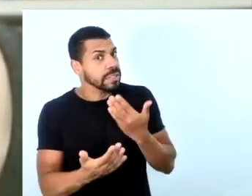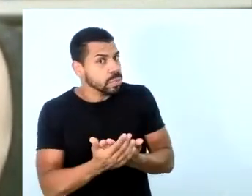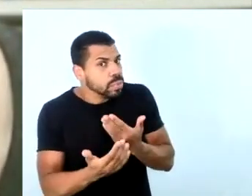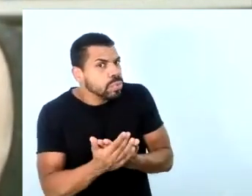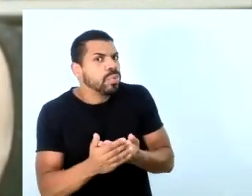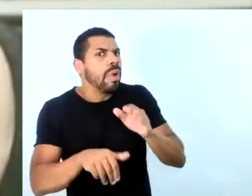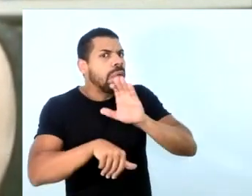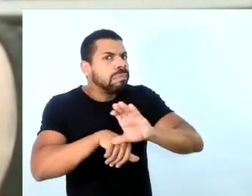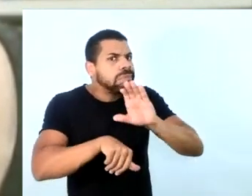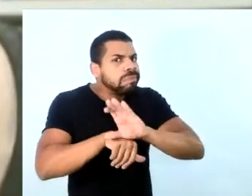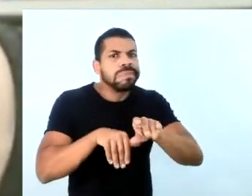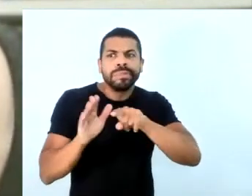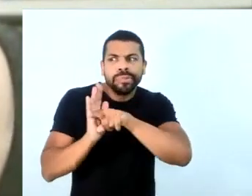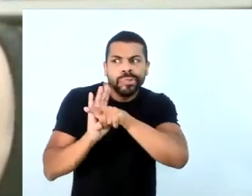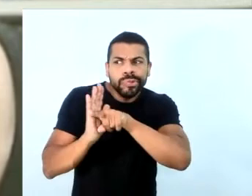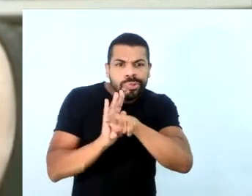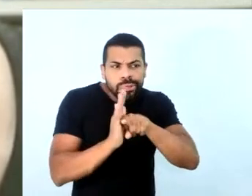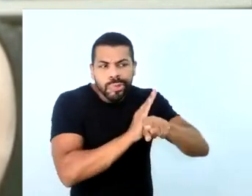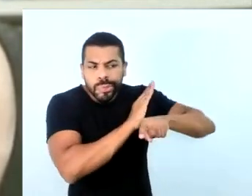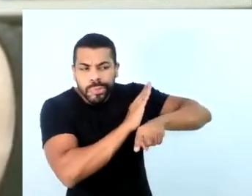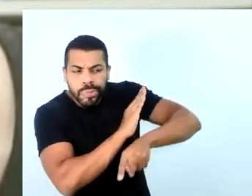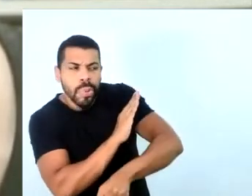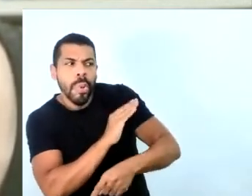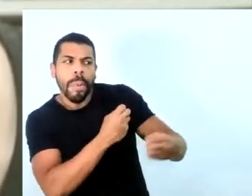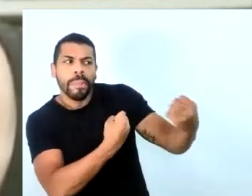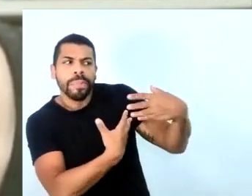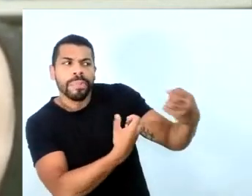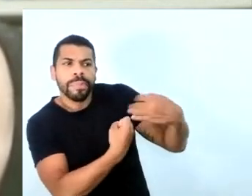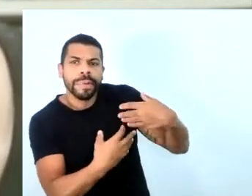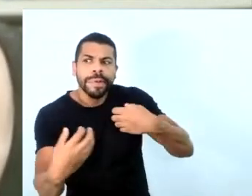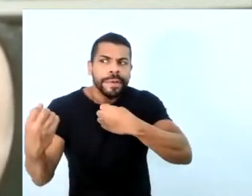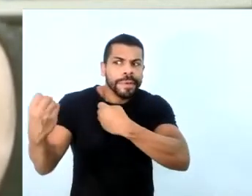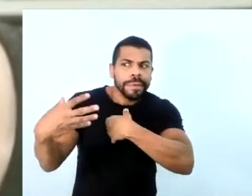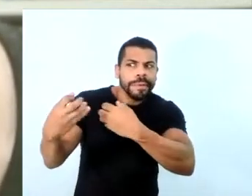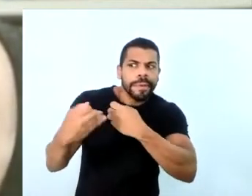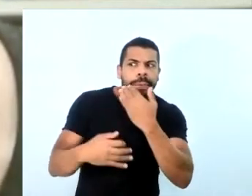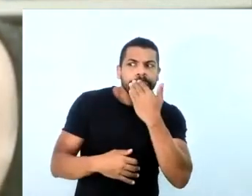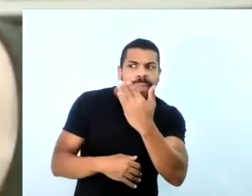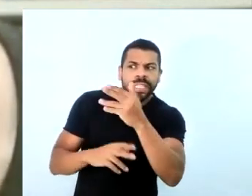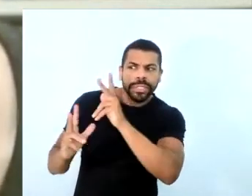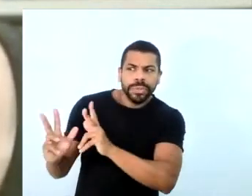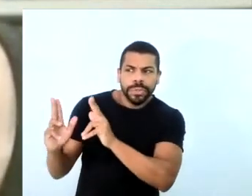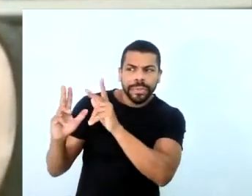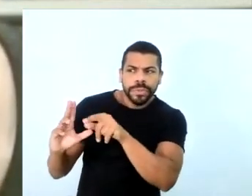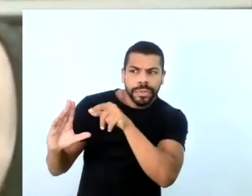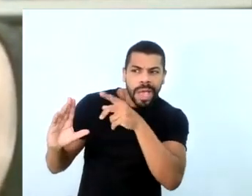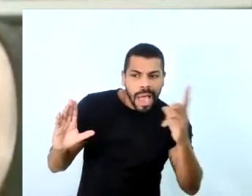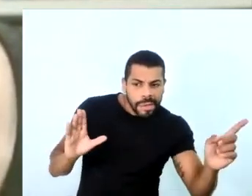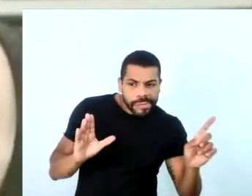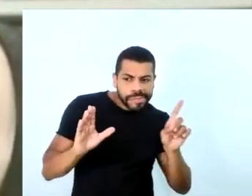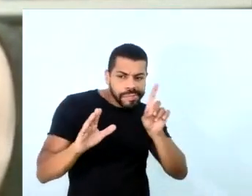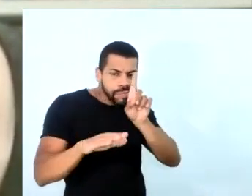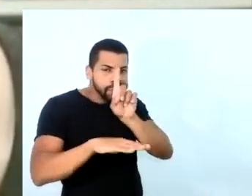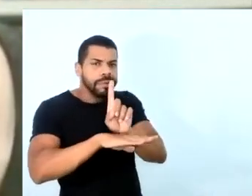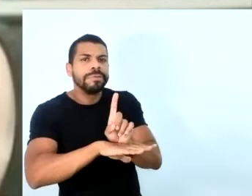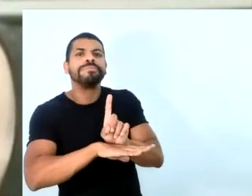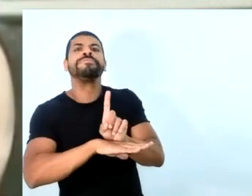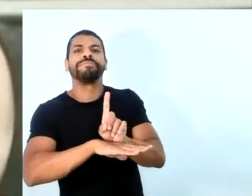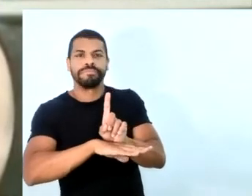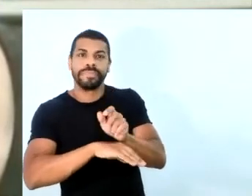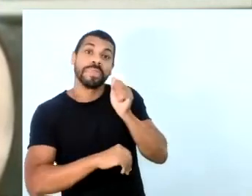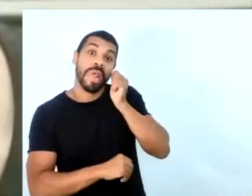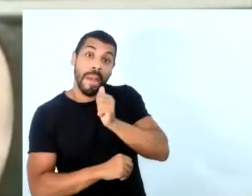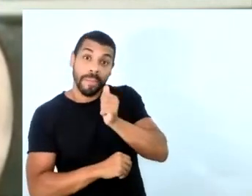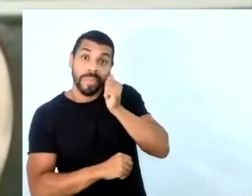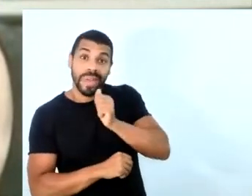faz curso, liga para os amigos, pede para editar curta, vê se alguém fez um clipe e vai entrando, porque a ferramenta,